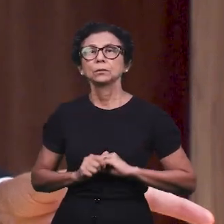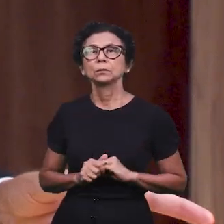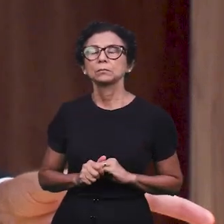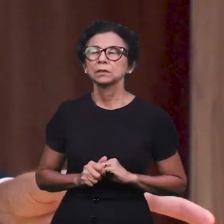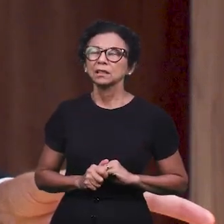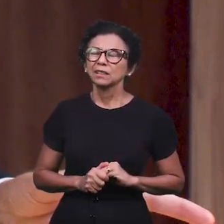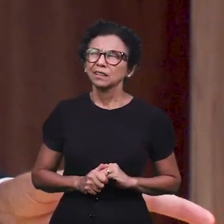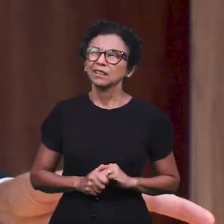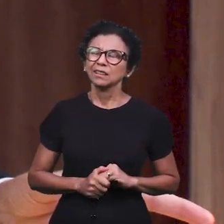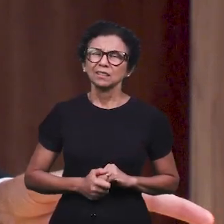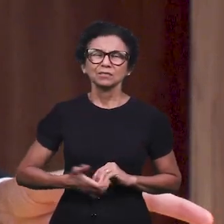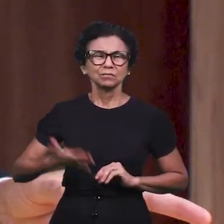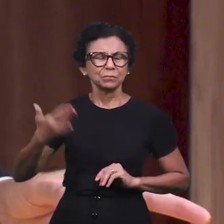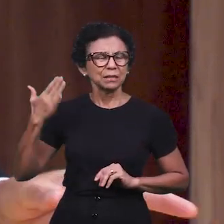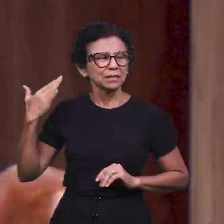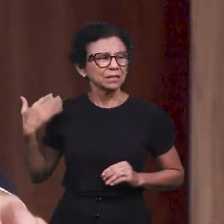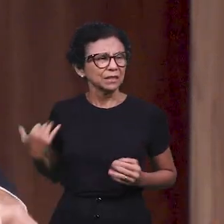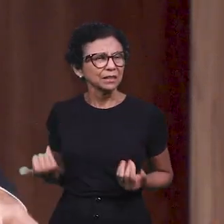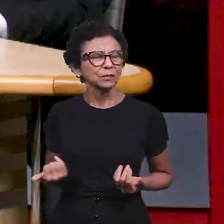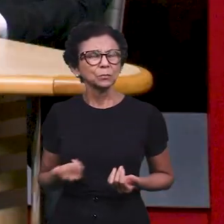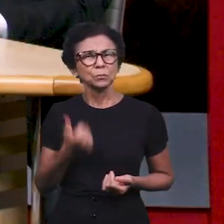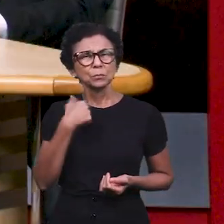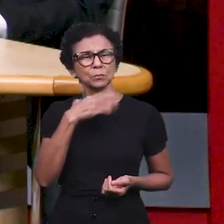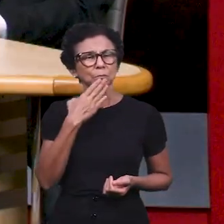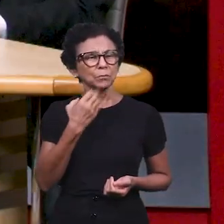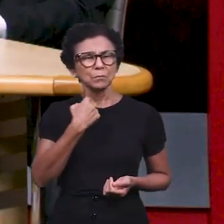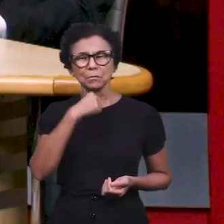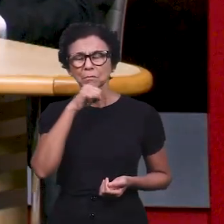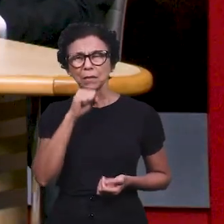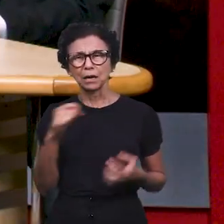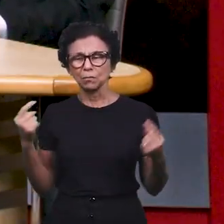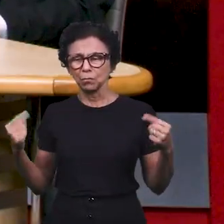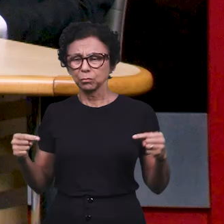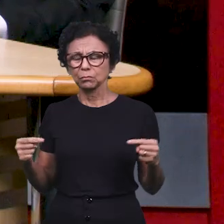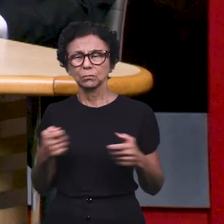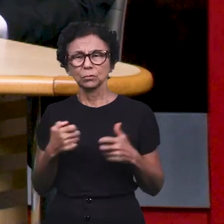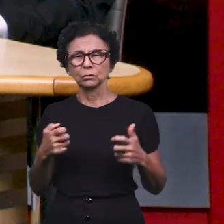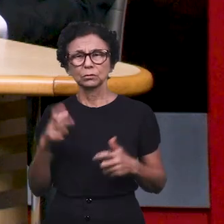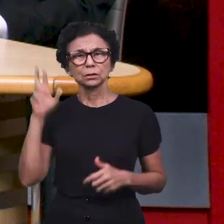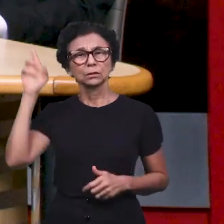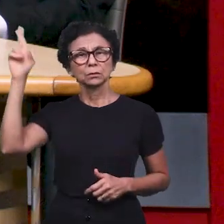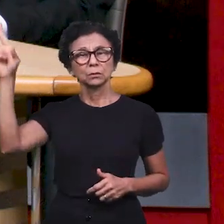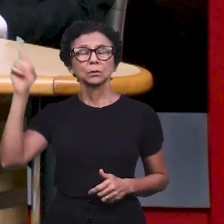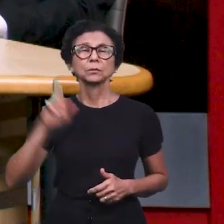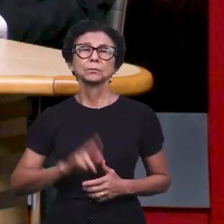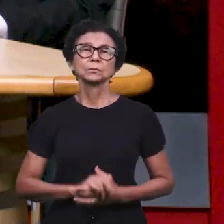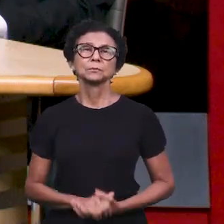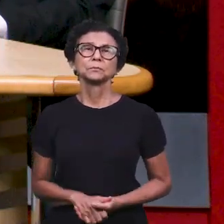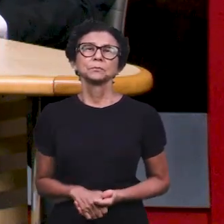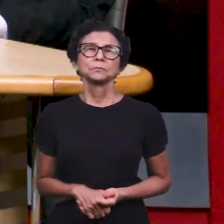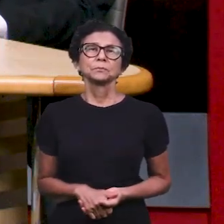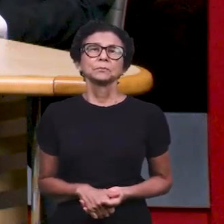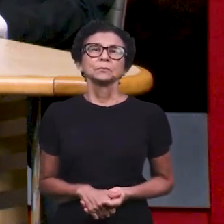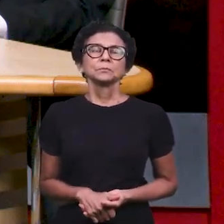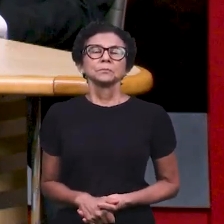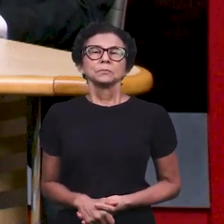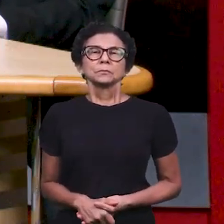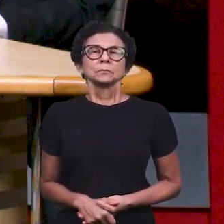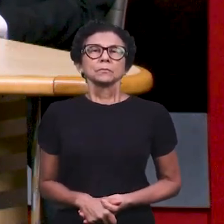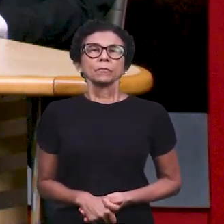pais fizeram oposição àquilo que era do Senhor. Uhum. E o grande exemplo disso, irmãos, é a pessoa do Senhor